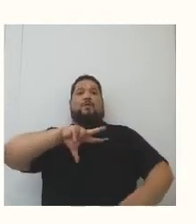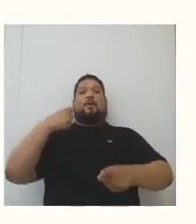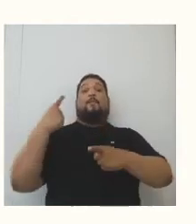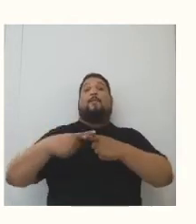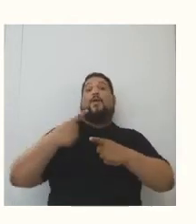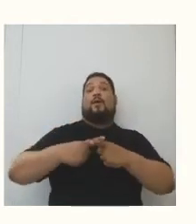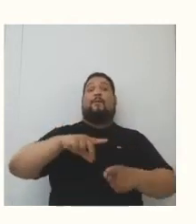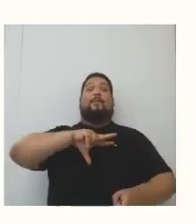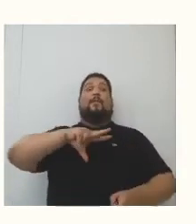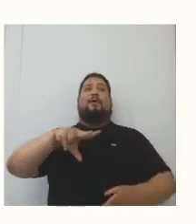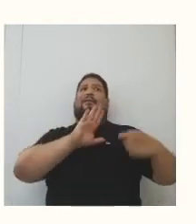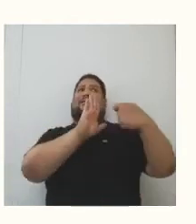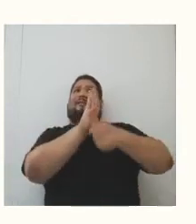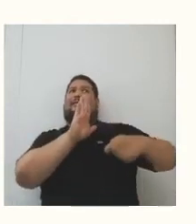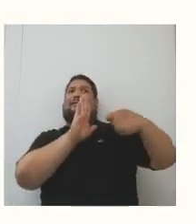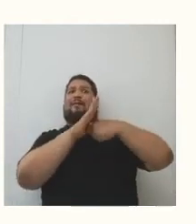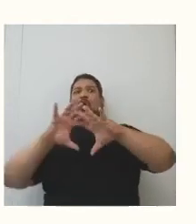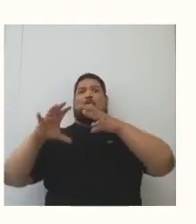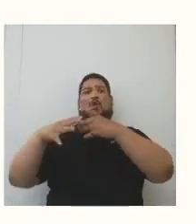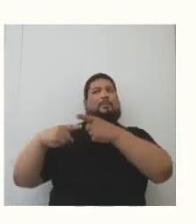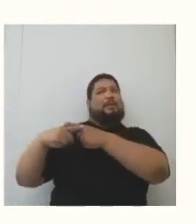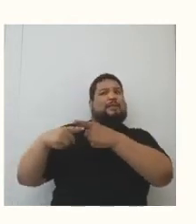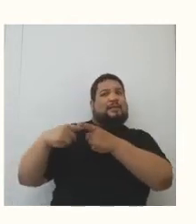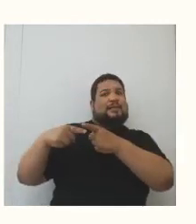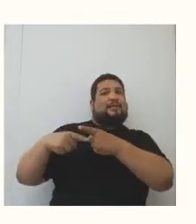muito pressionado pelos ingleses, pelos